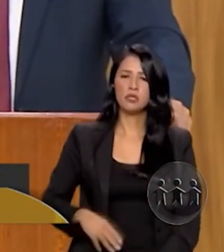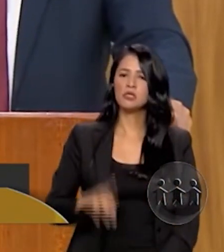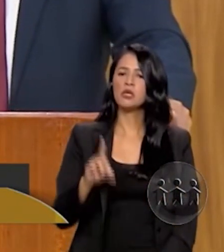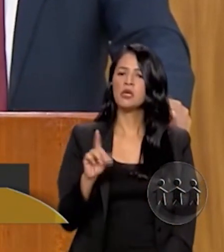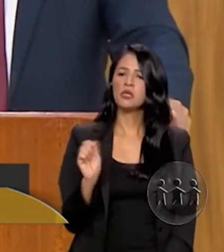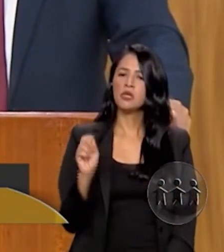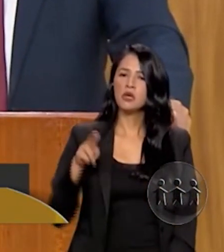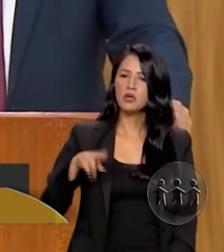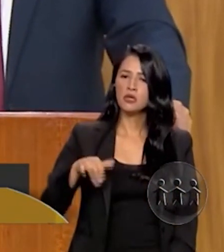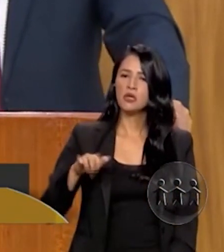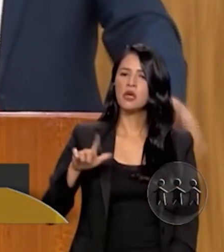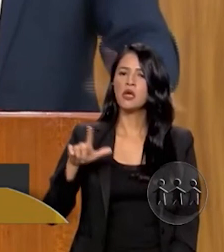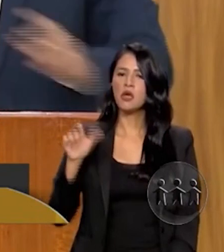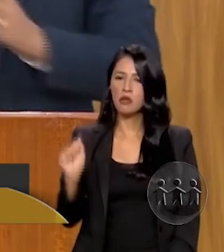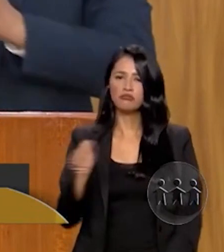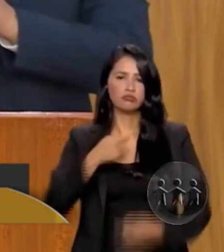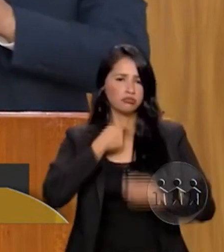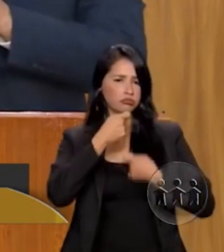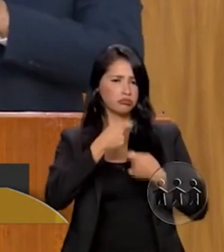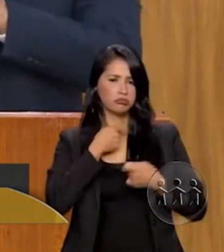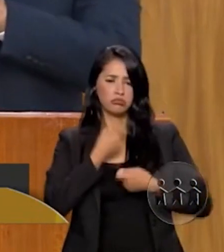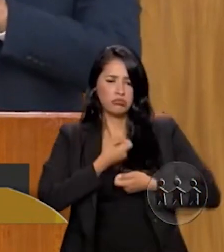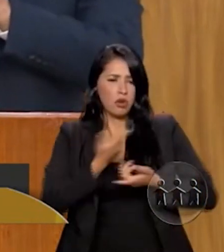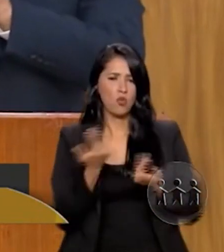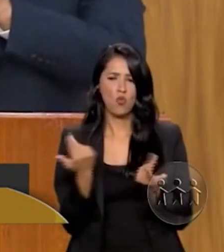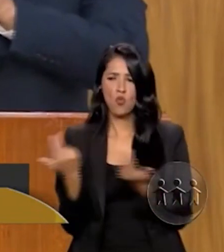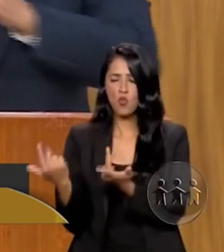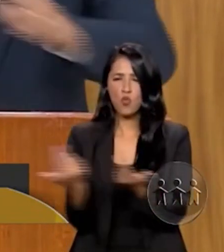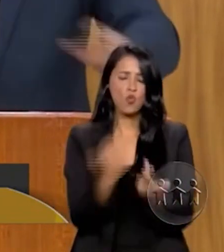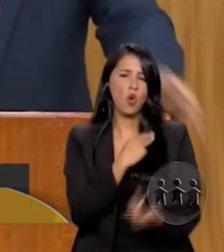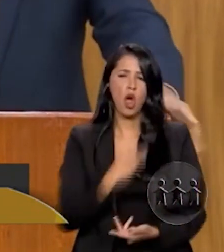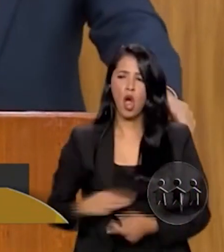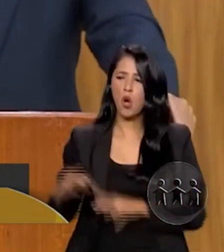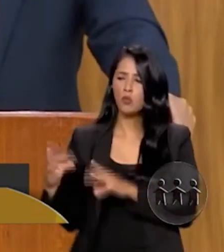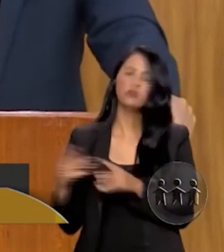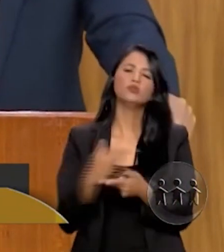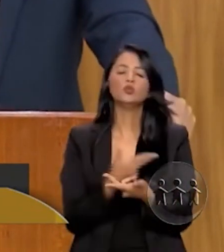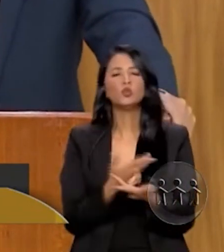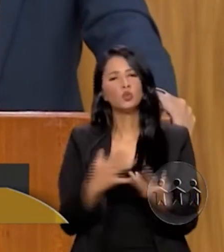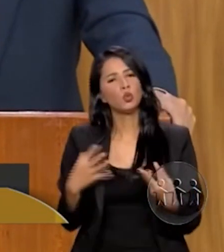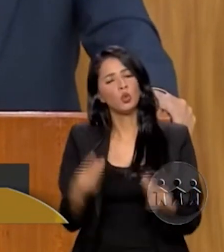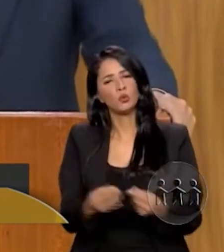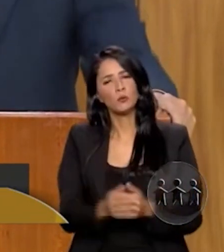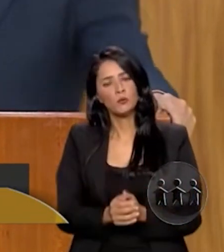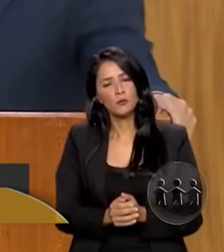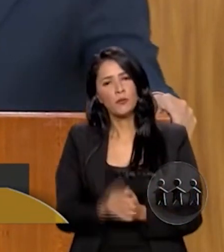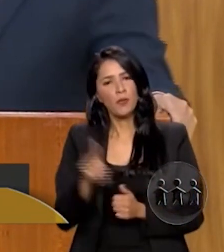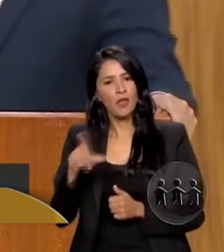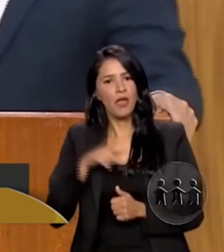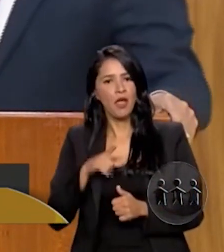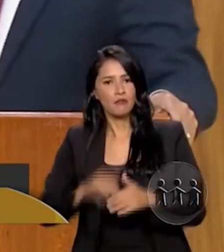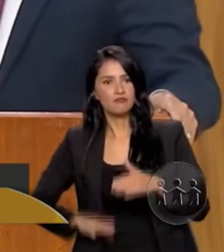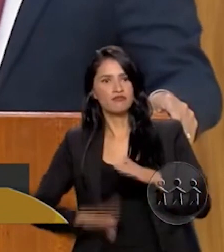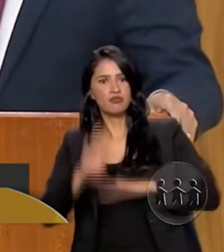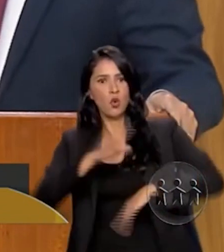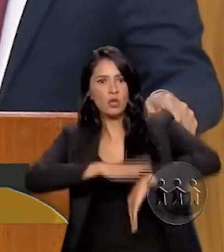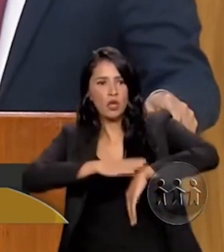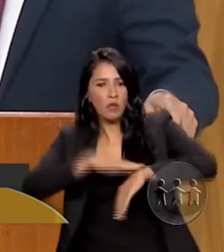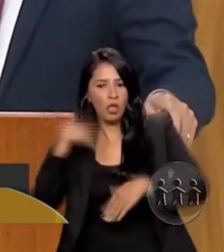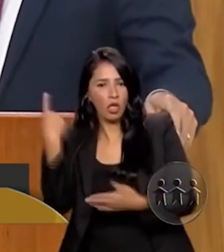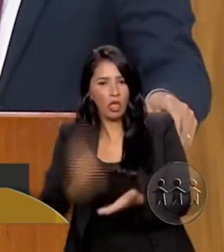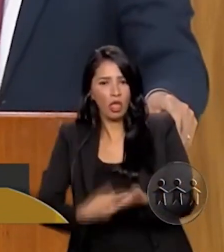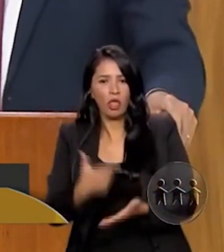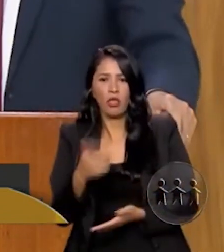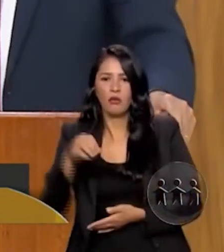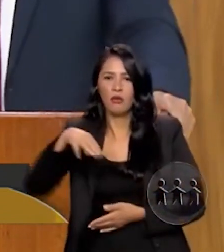ela fez um depoimento, como todos os ministros fizeram, e não só ela passou do tempo combinado, mas